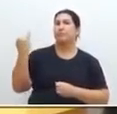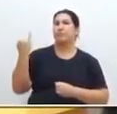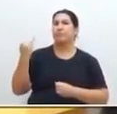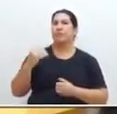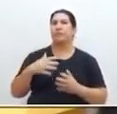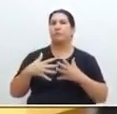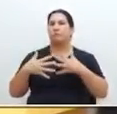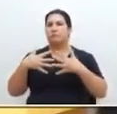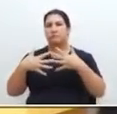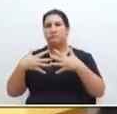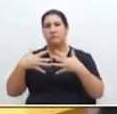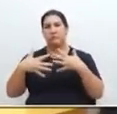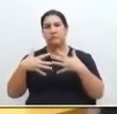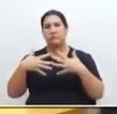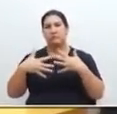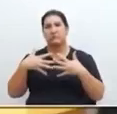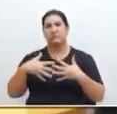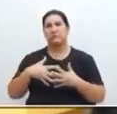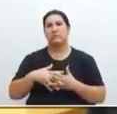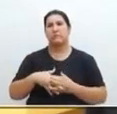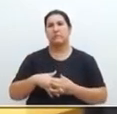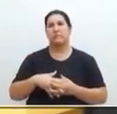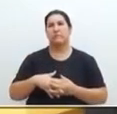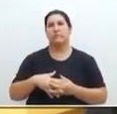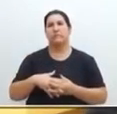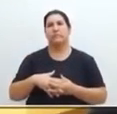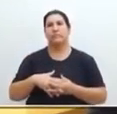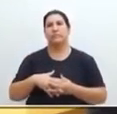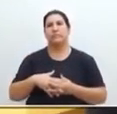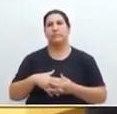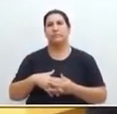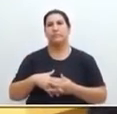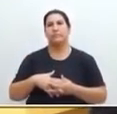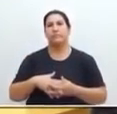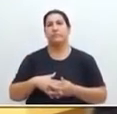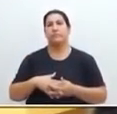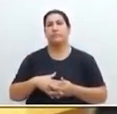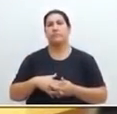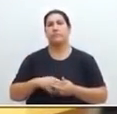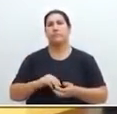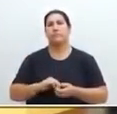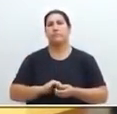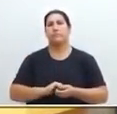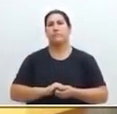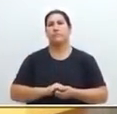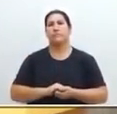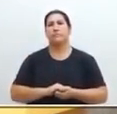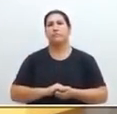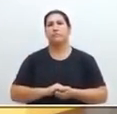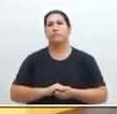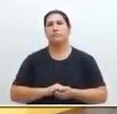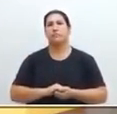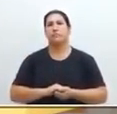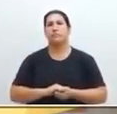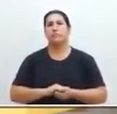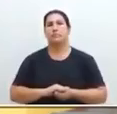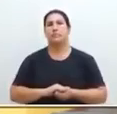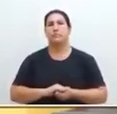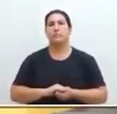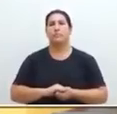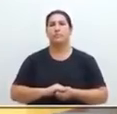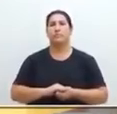entender que o nosso espaço de debate de luta é dentro desta casa